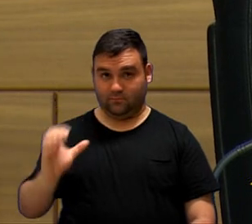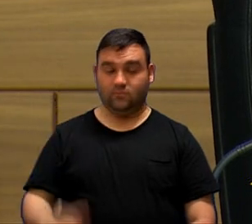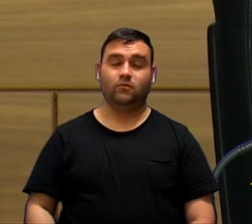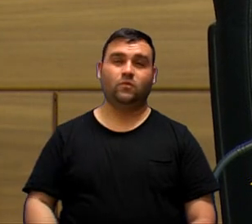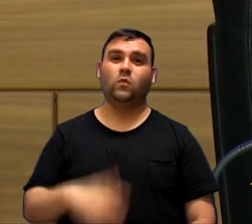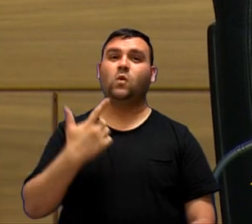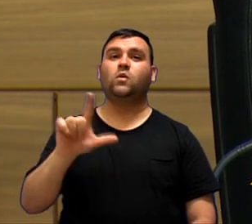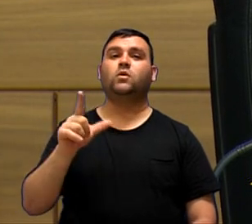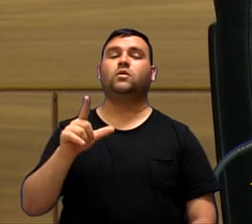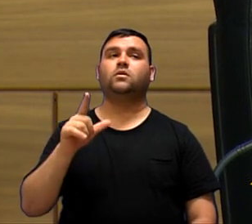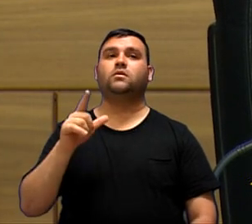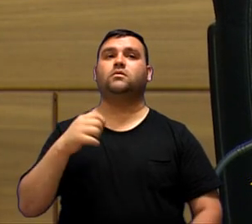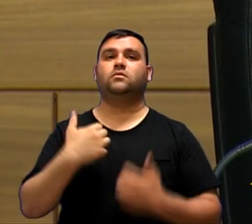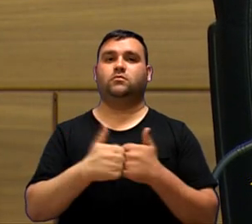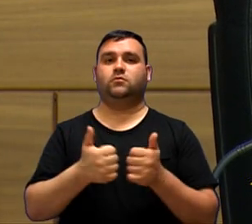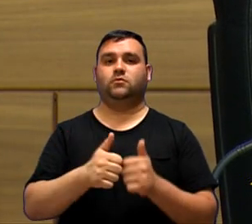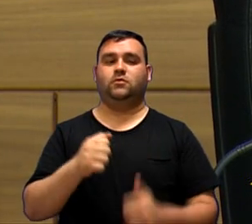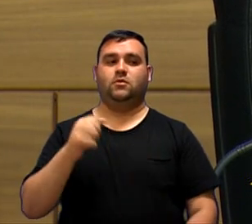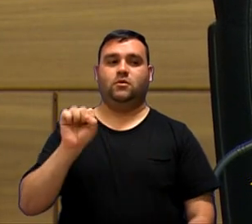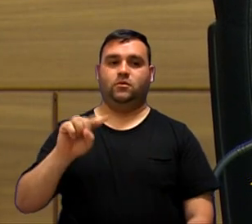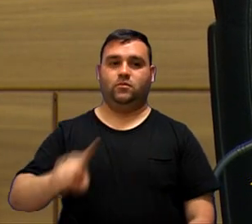R$ 8.294.663,66. O Protransporte, de